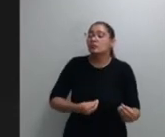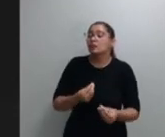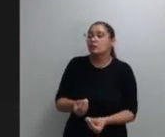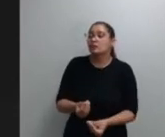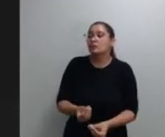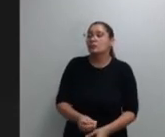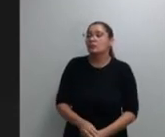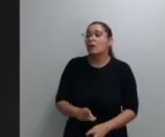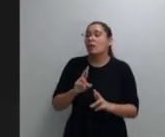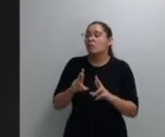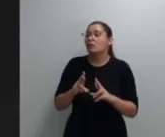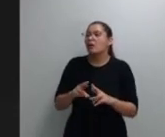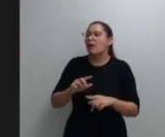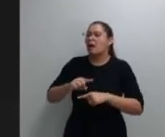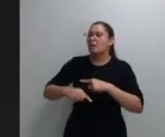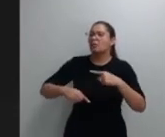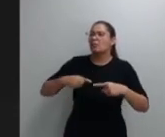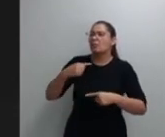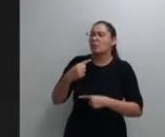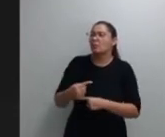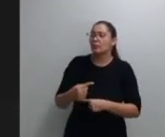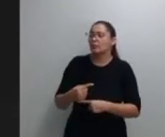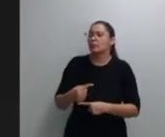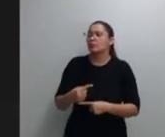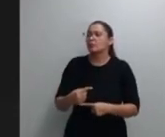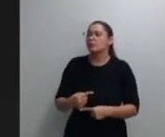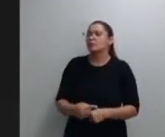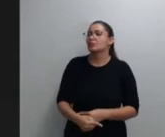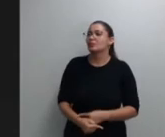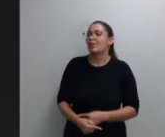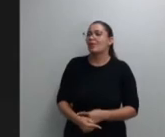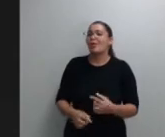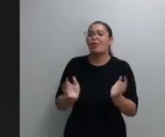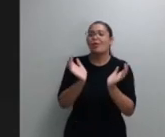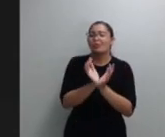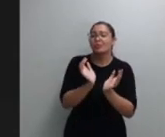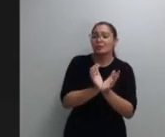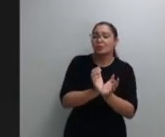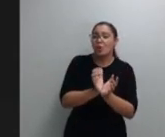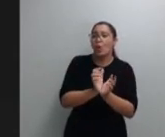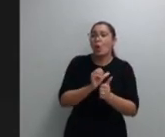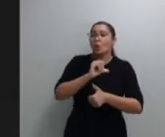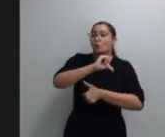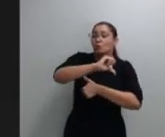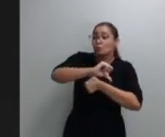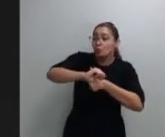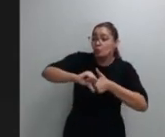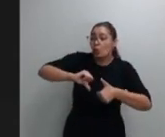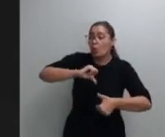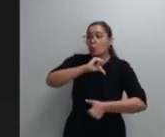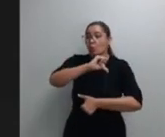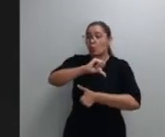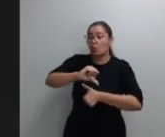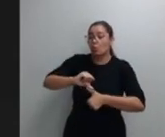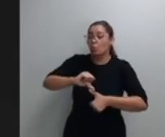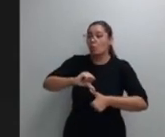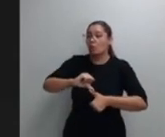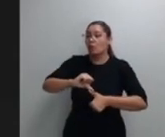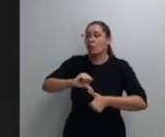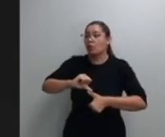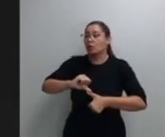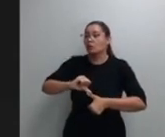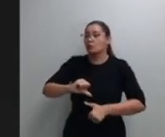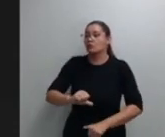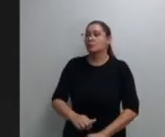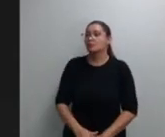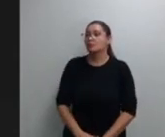aí depois de dada essa pontuação a comissão alterou o critério temporal dos títulos